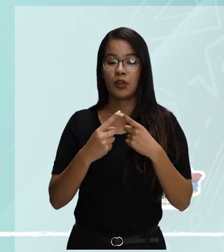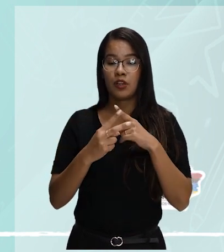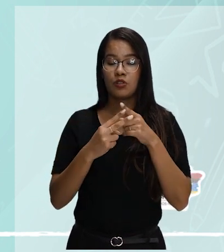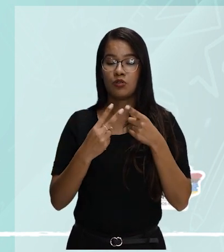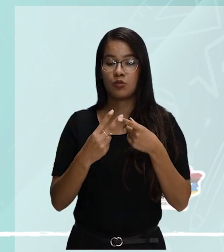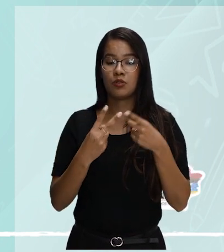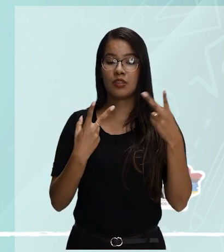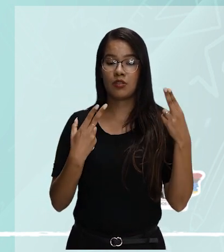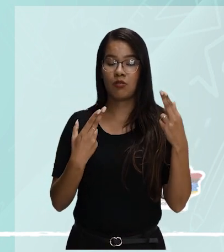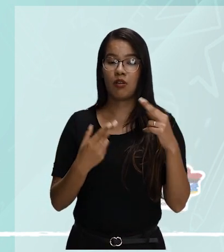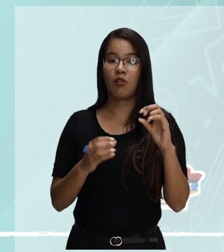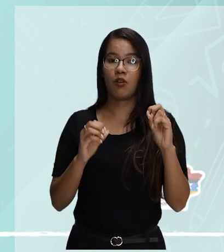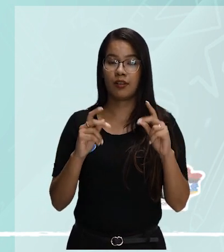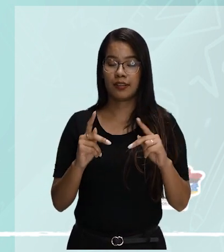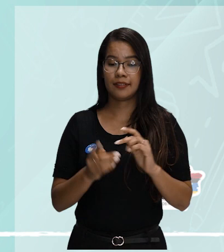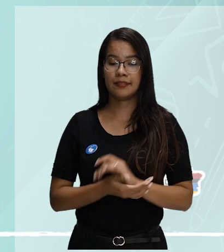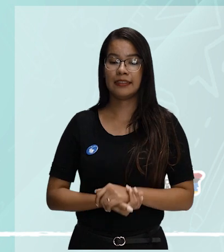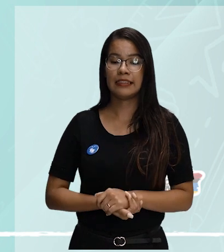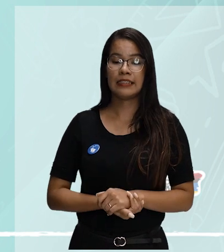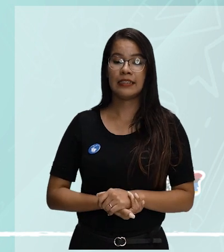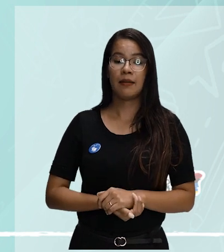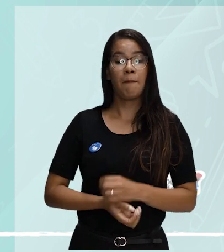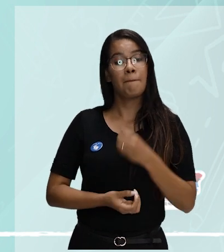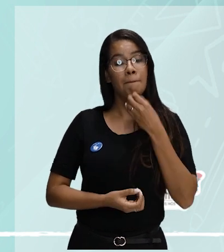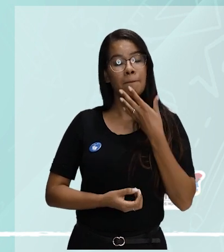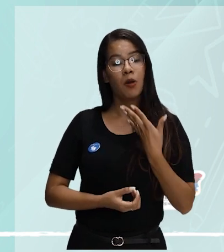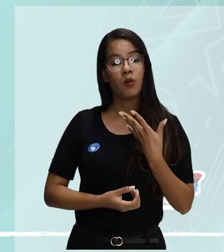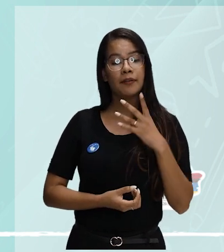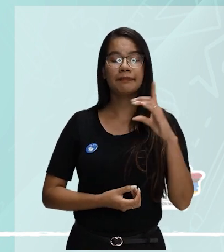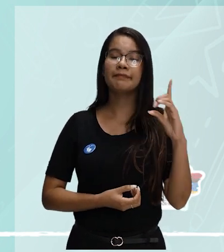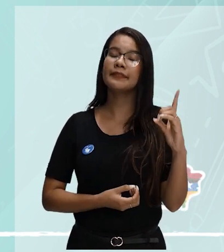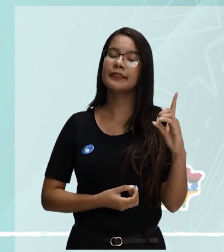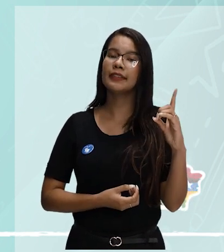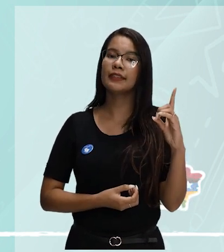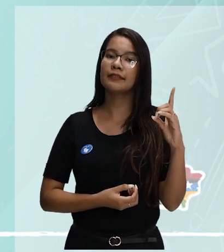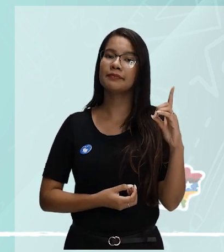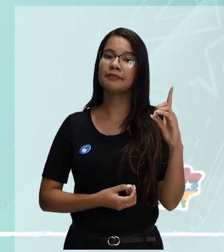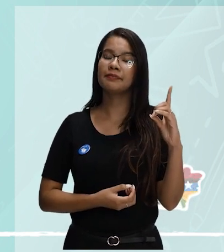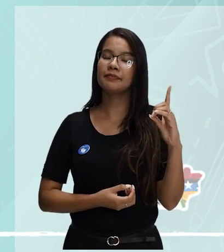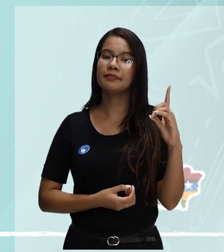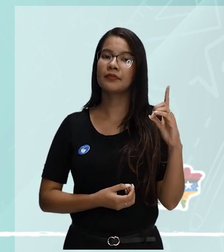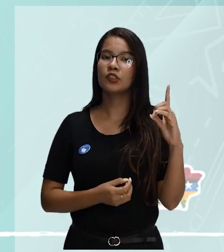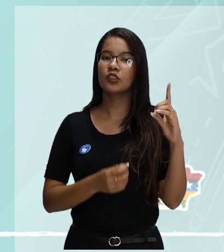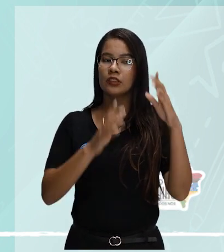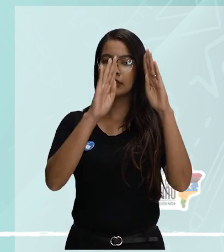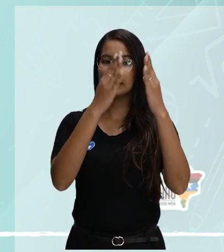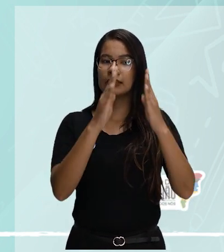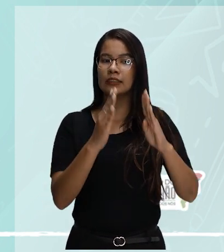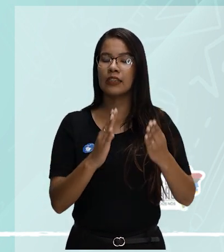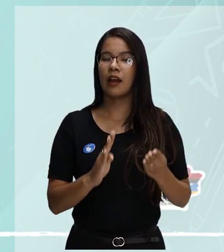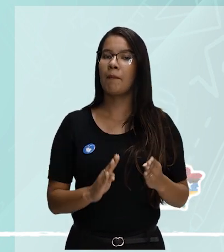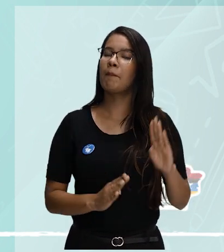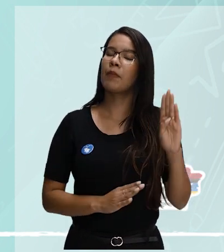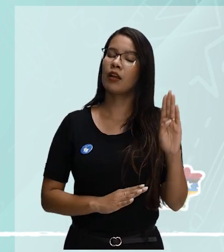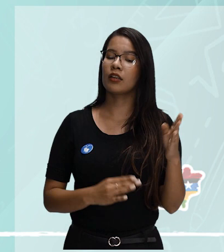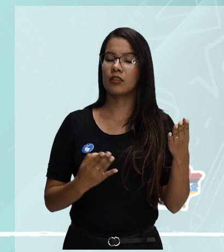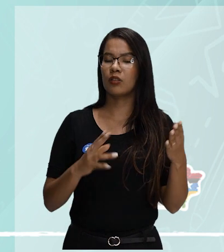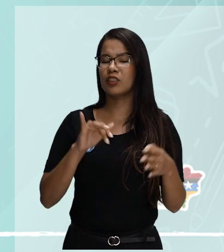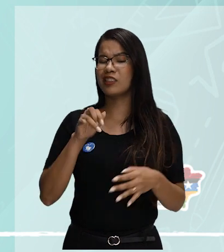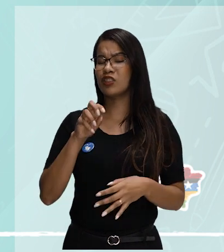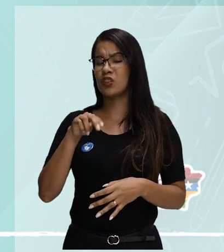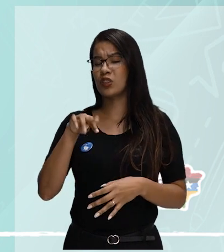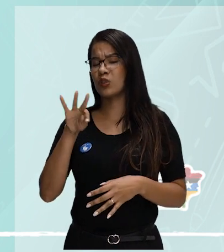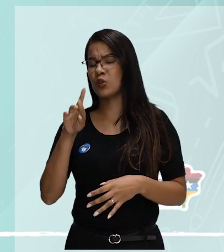tempo. Certinho, pessoal? Bom, e na letra D, vamos analisar a letra D. Professor, injetora não